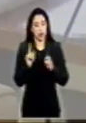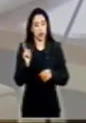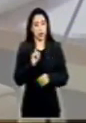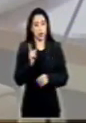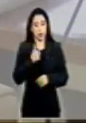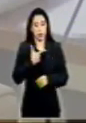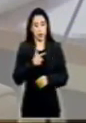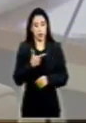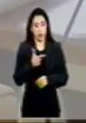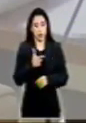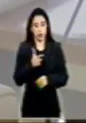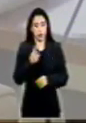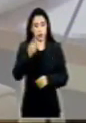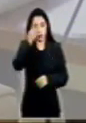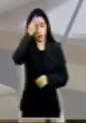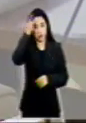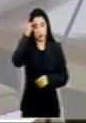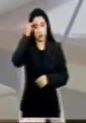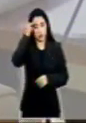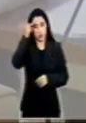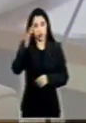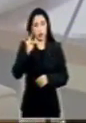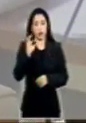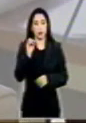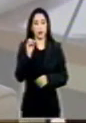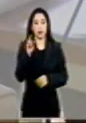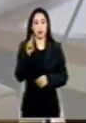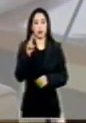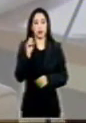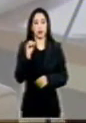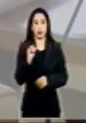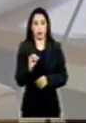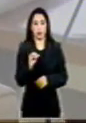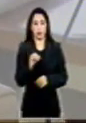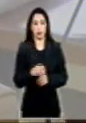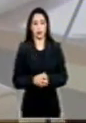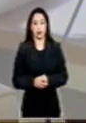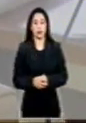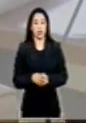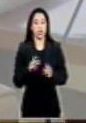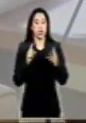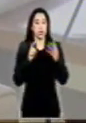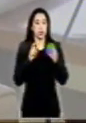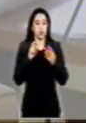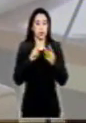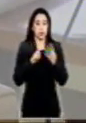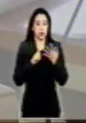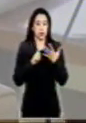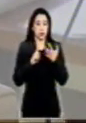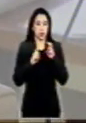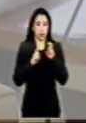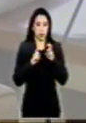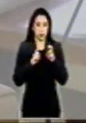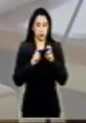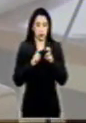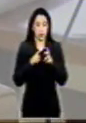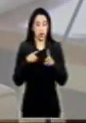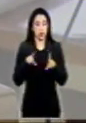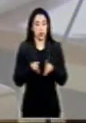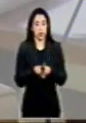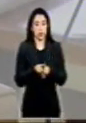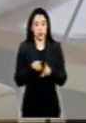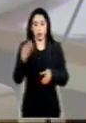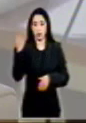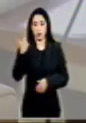não detentores de foro por prerrogativa. Quinto, também não restam contaminados os elementos probatórios cuja